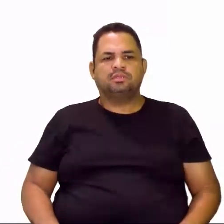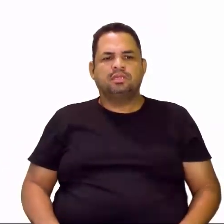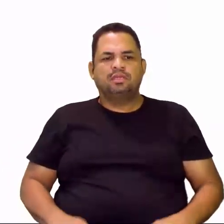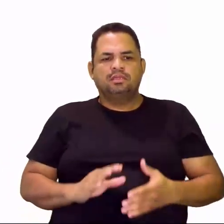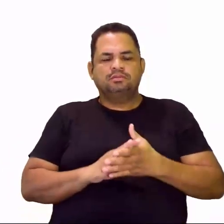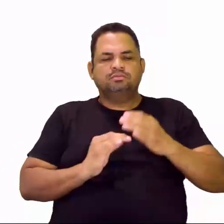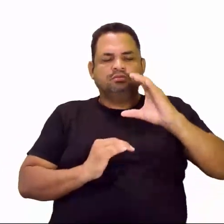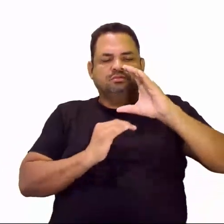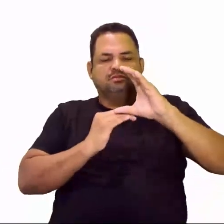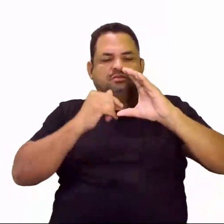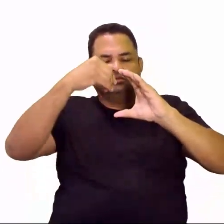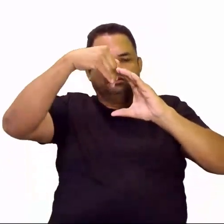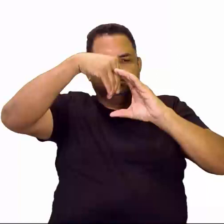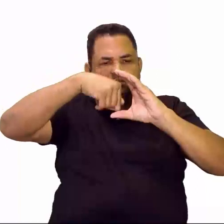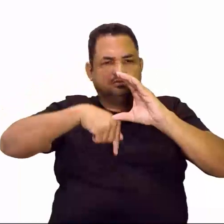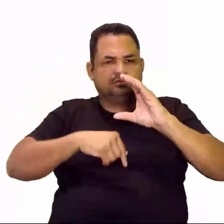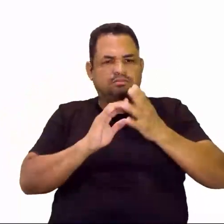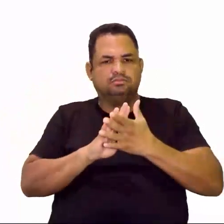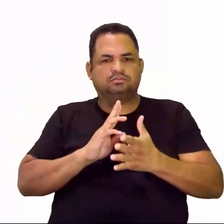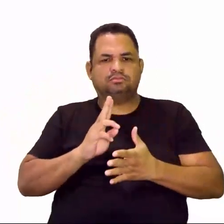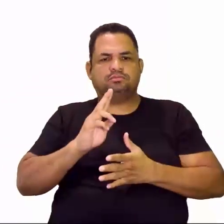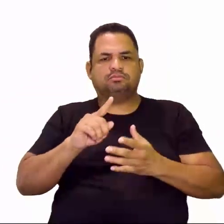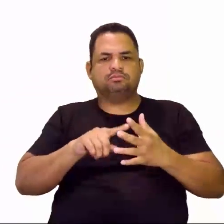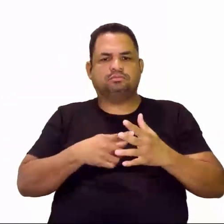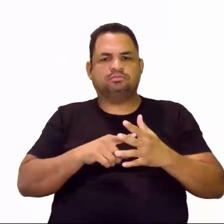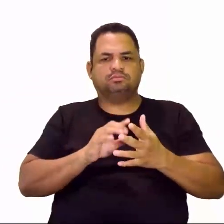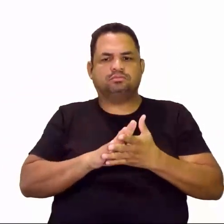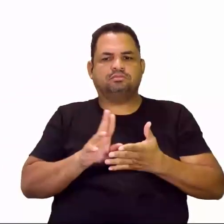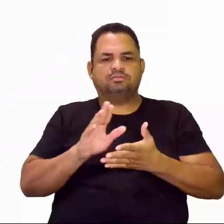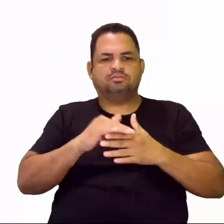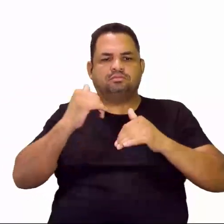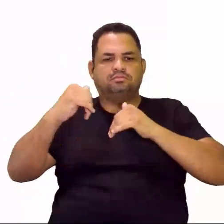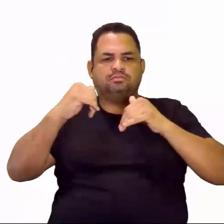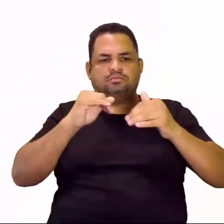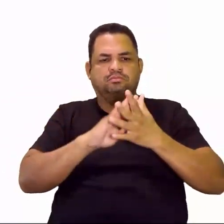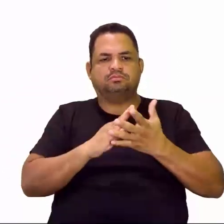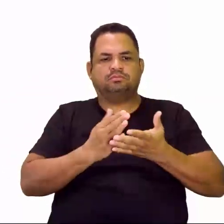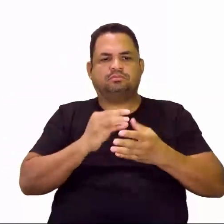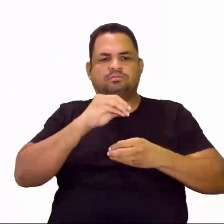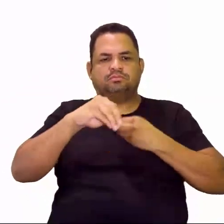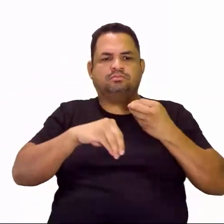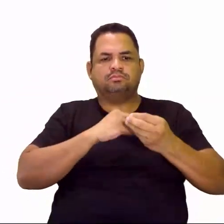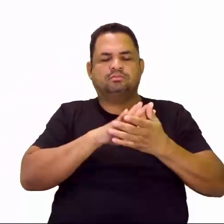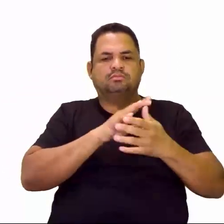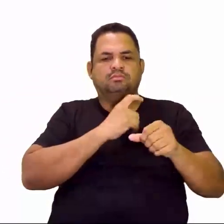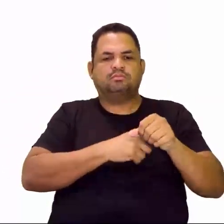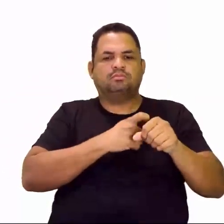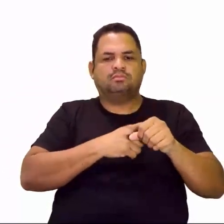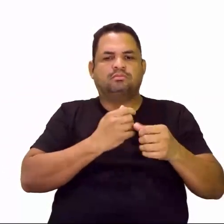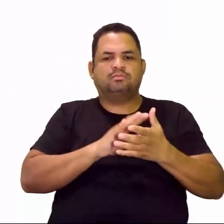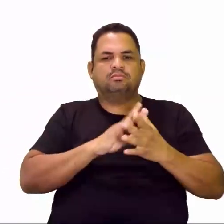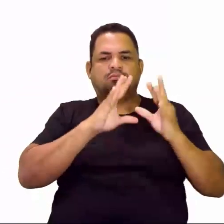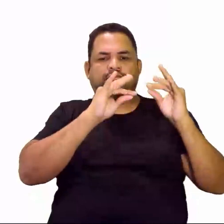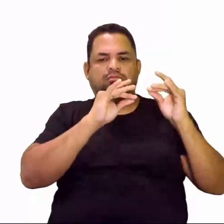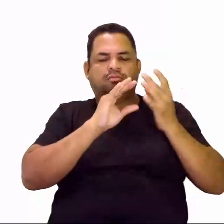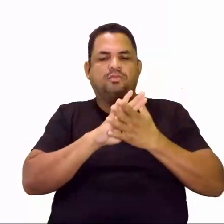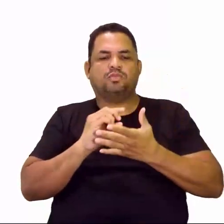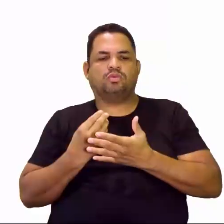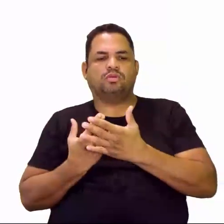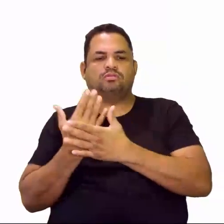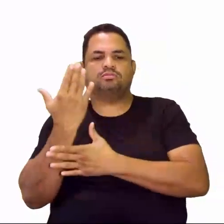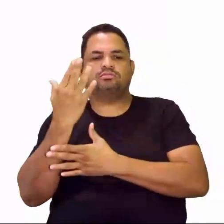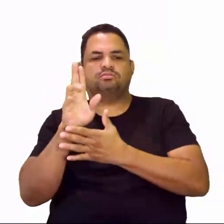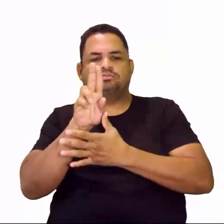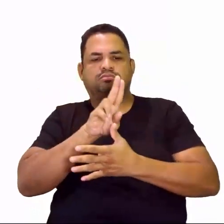Na filtração, nós temos o processo mecânico que serve para separar uma mistura sólida dispersa com líquido ou